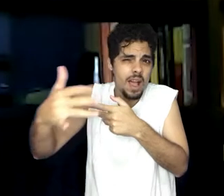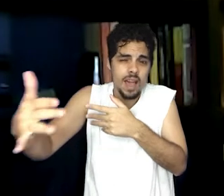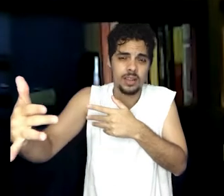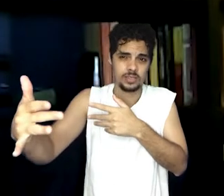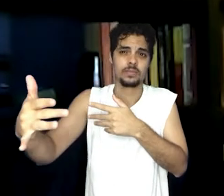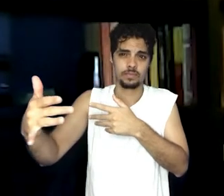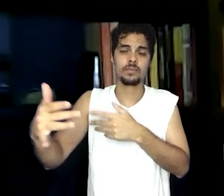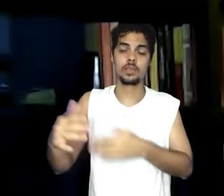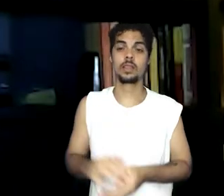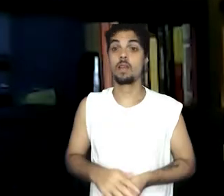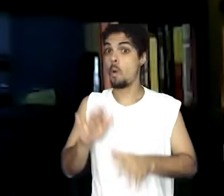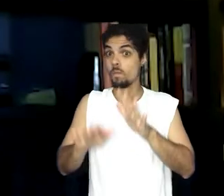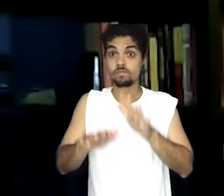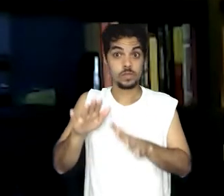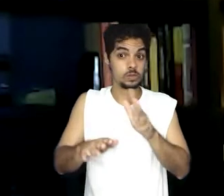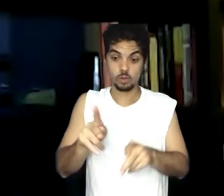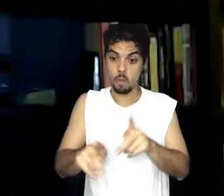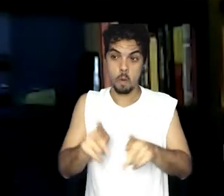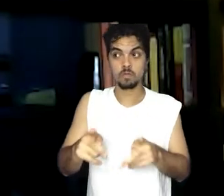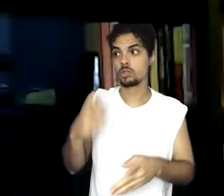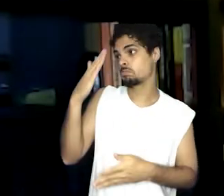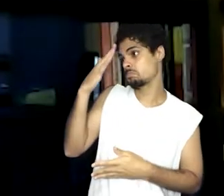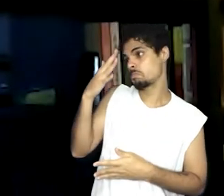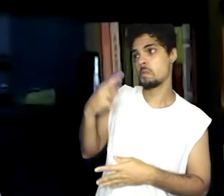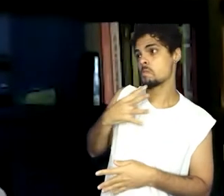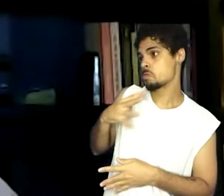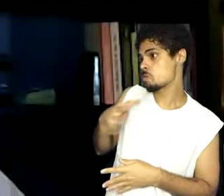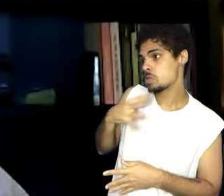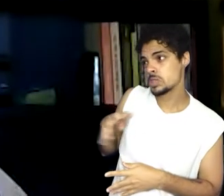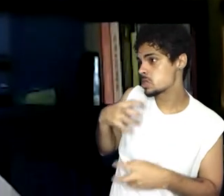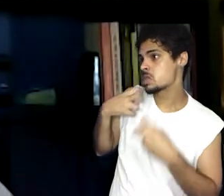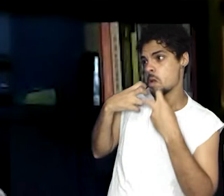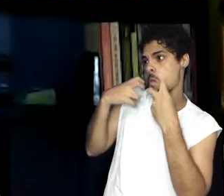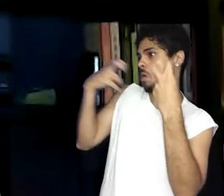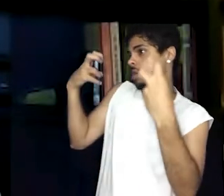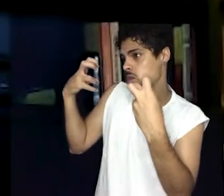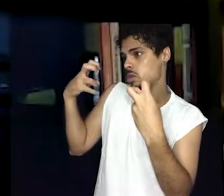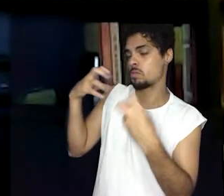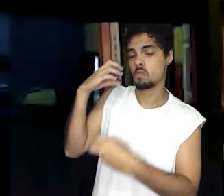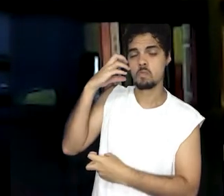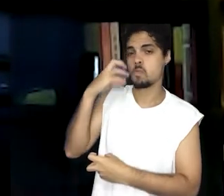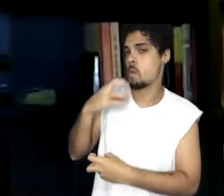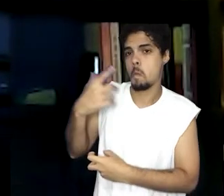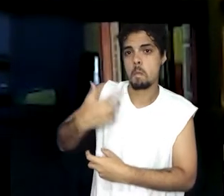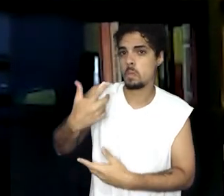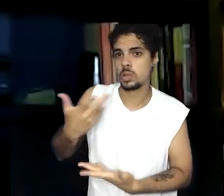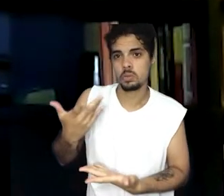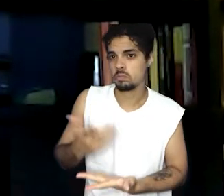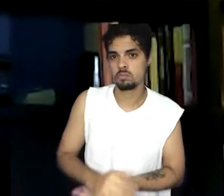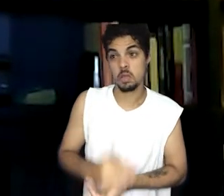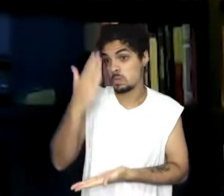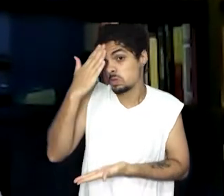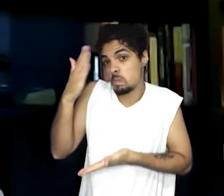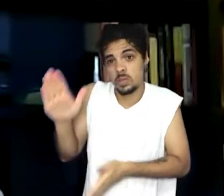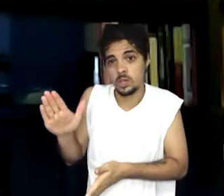reconhecia a autoridade do Futuro Imperador Bahia estava em plena guerra civil entra em forças portuguesas